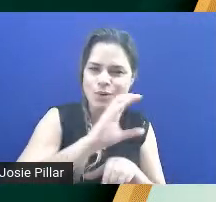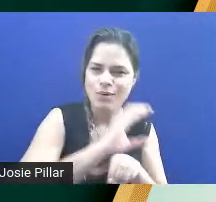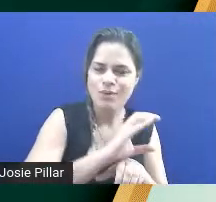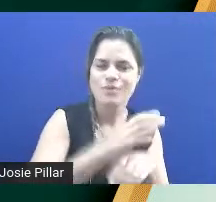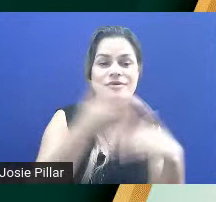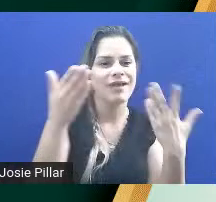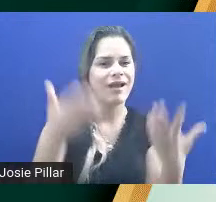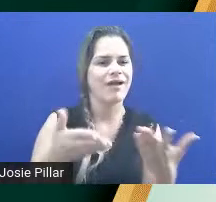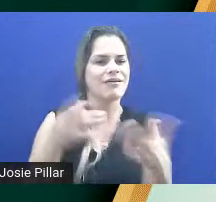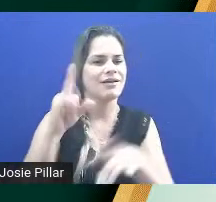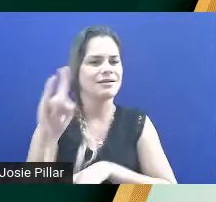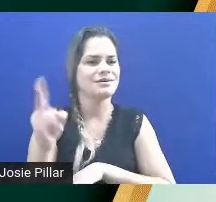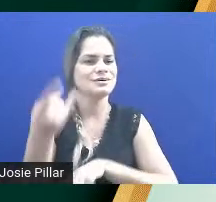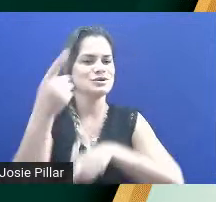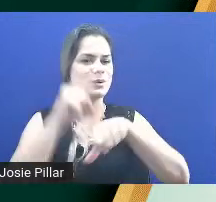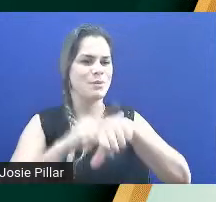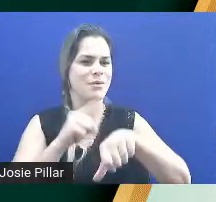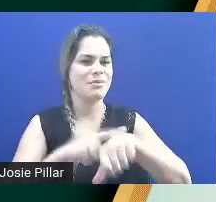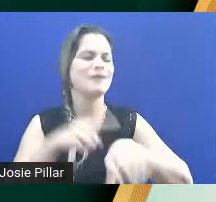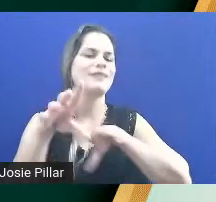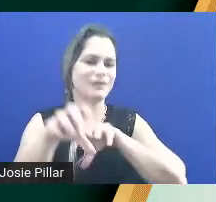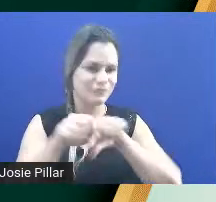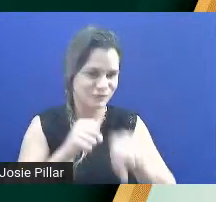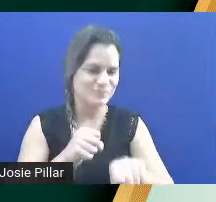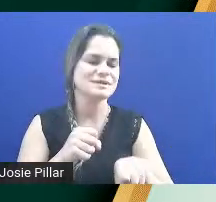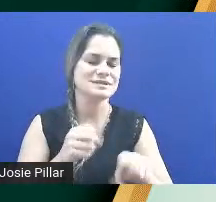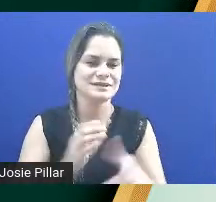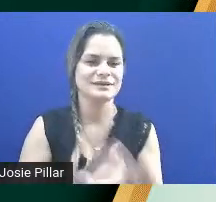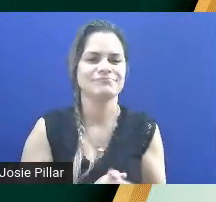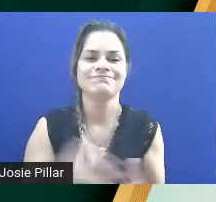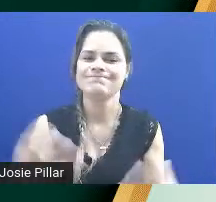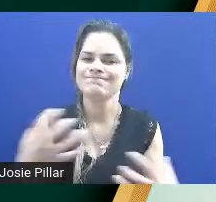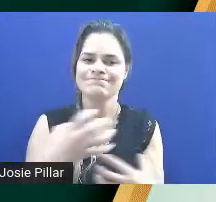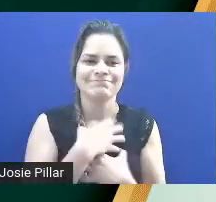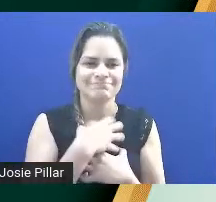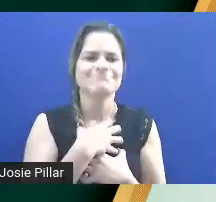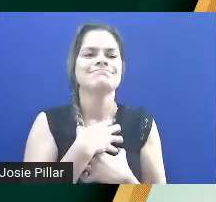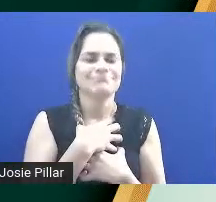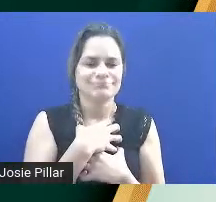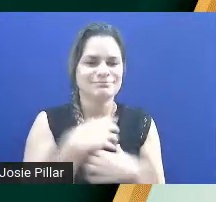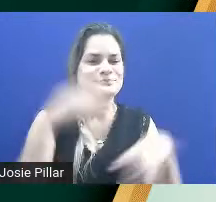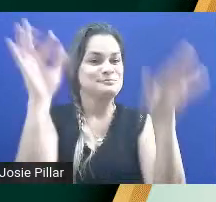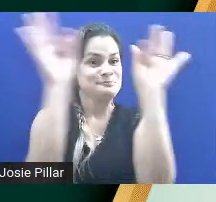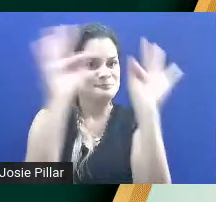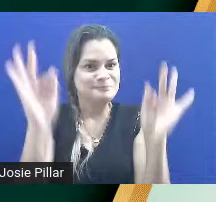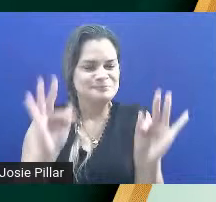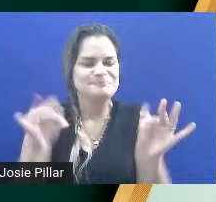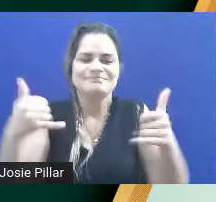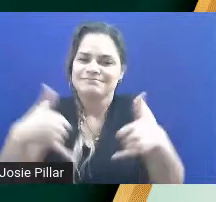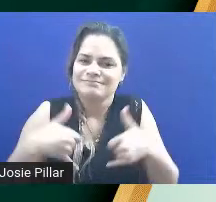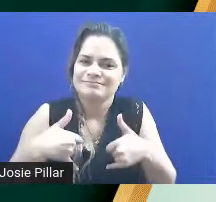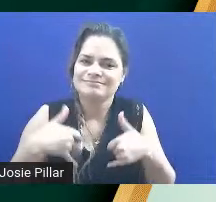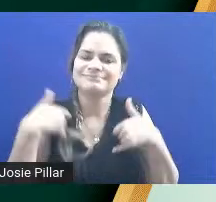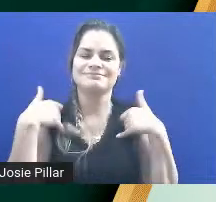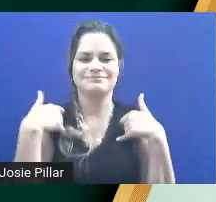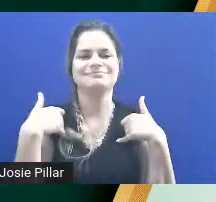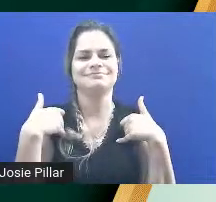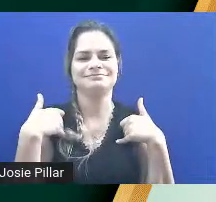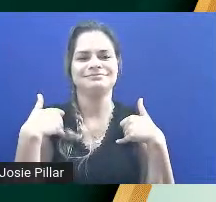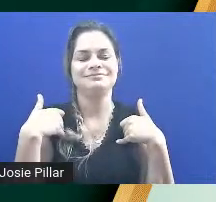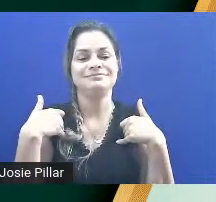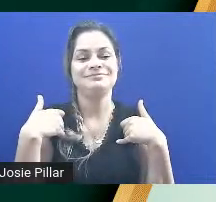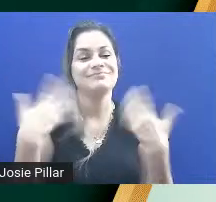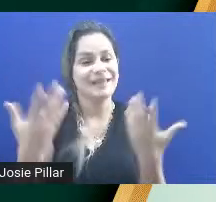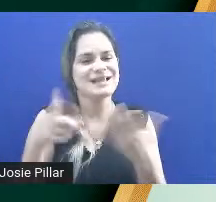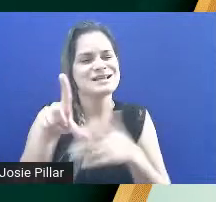nesta última etapa e estamos nos sentindo muito felizes, né, com essa honra, né, de ser escolhido para